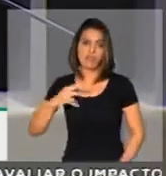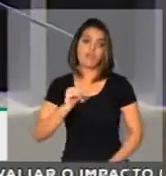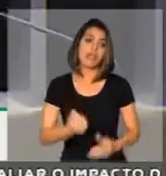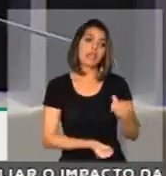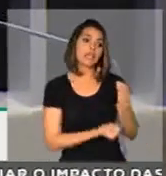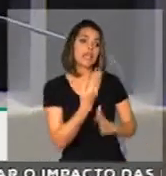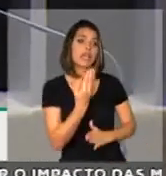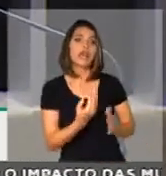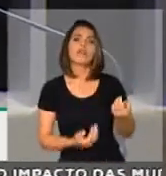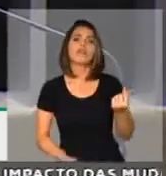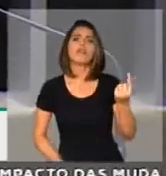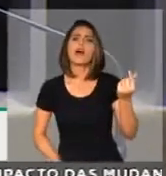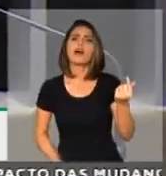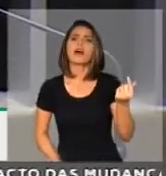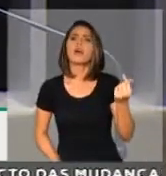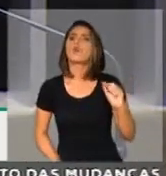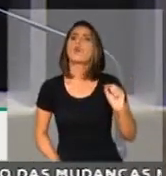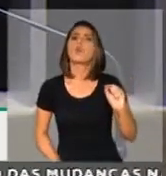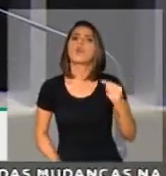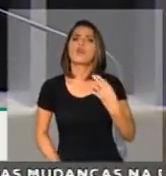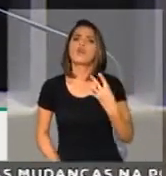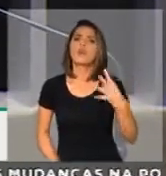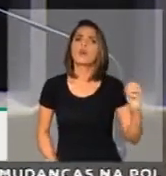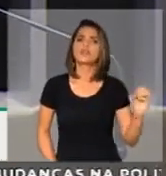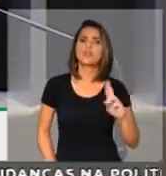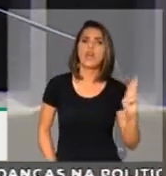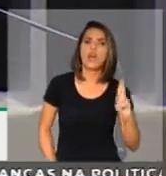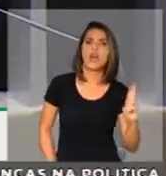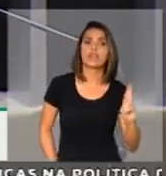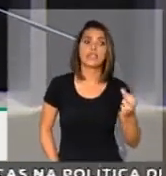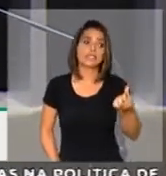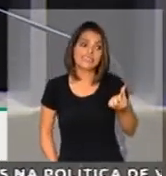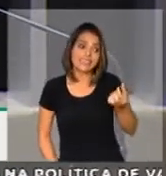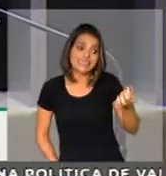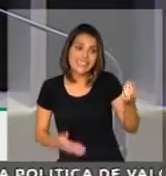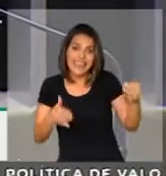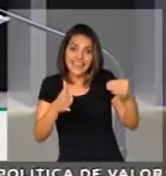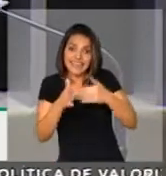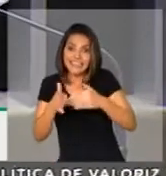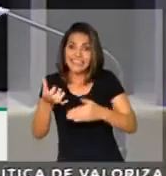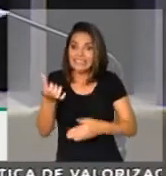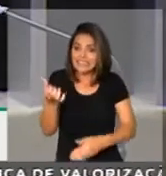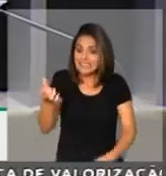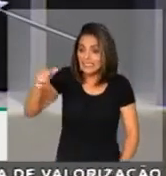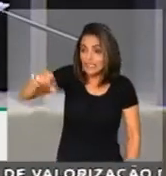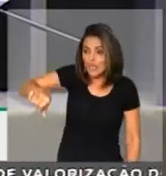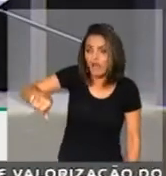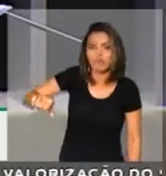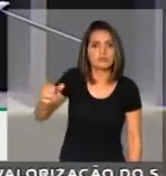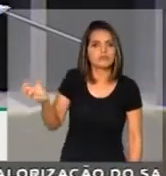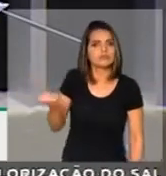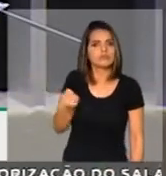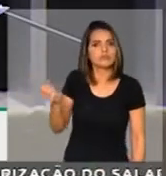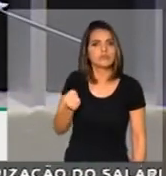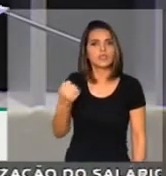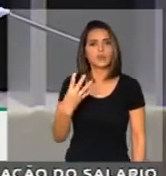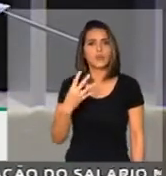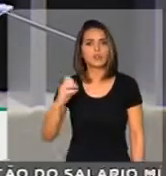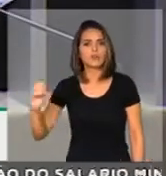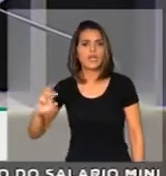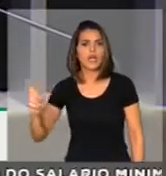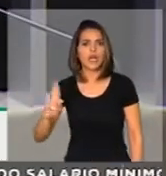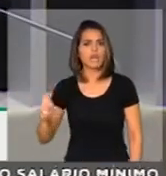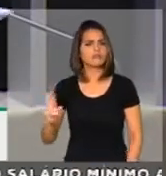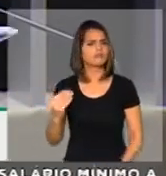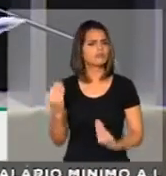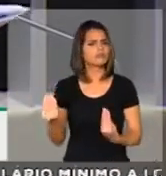de valor inferior a ser pago aos idosos entre 60 e 69 anos, no valor de R$ 400, segundo